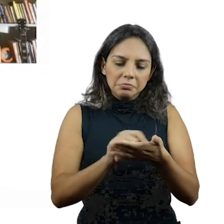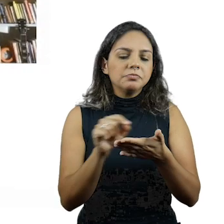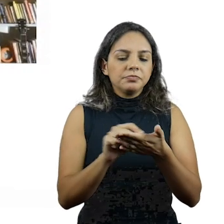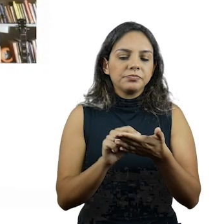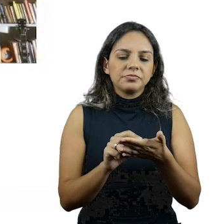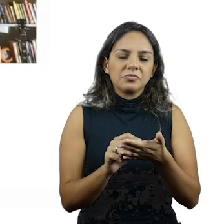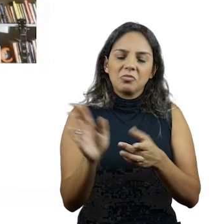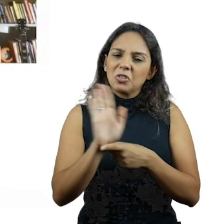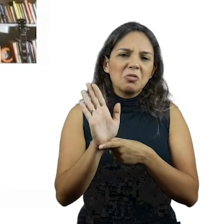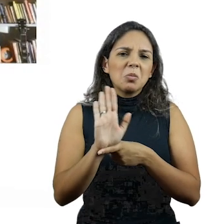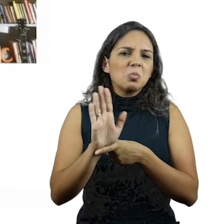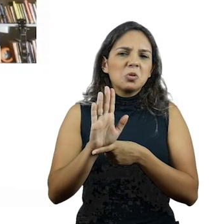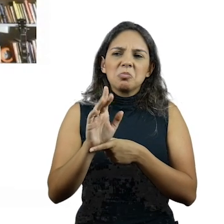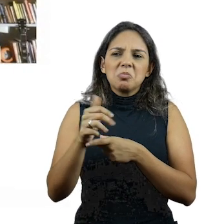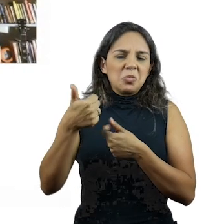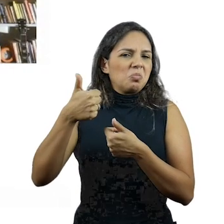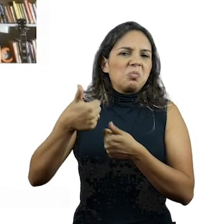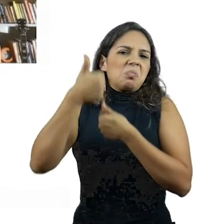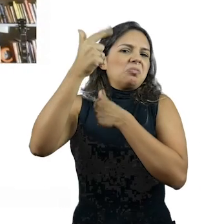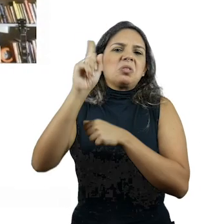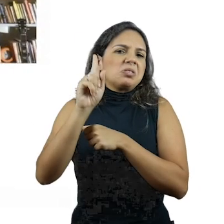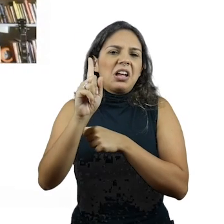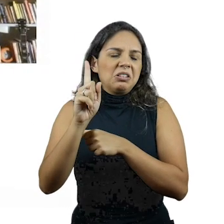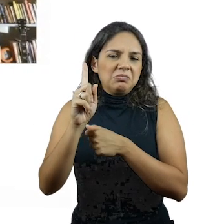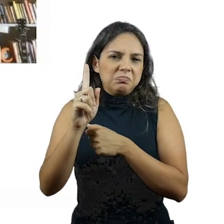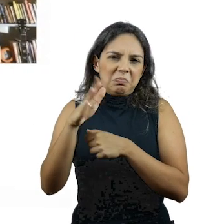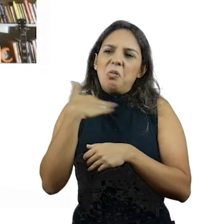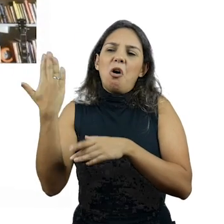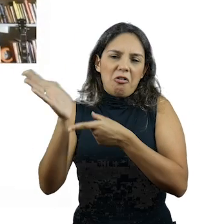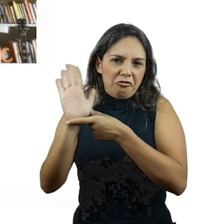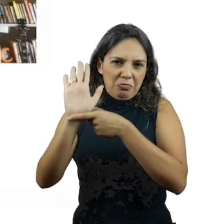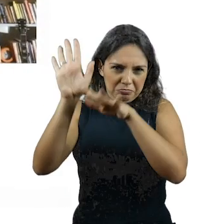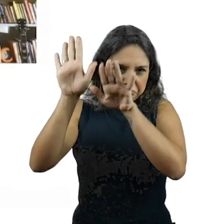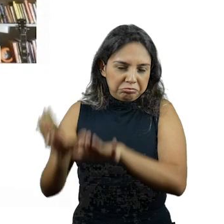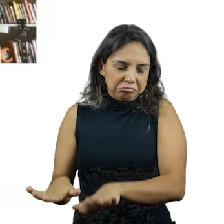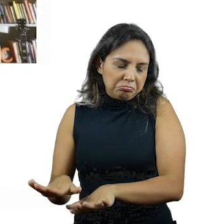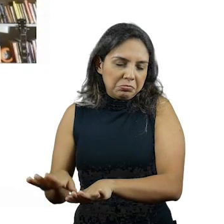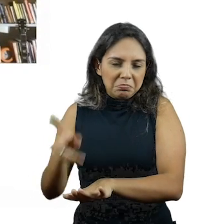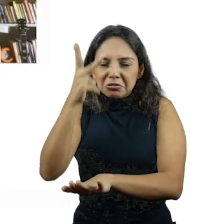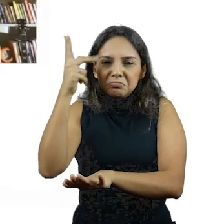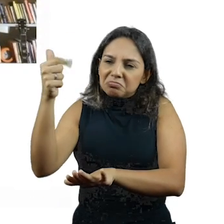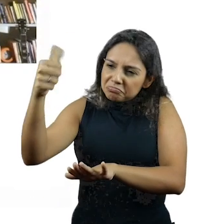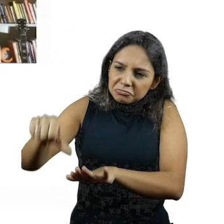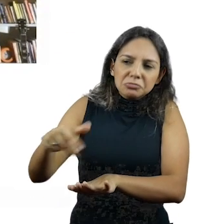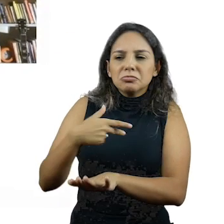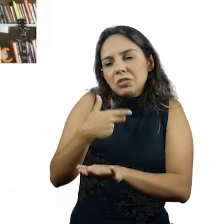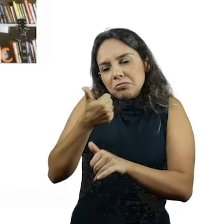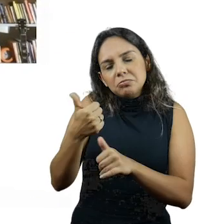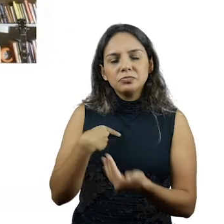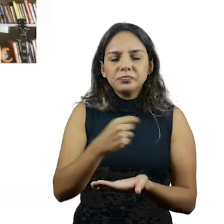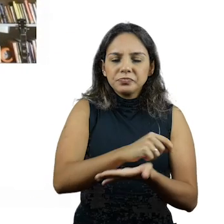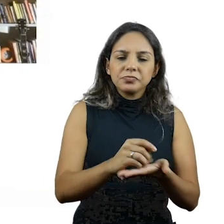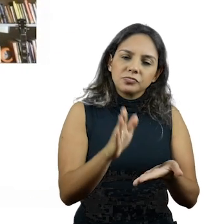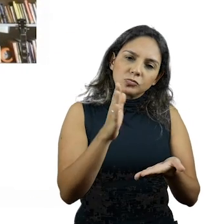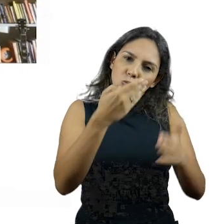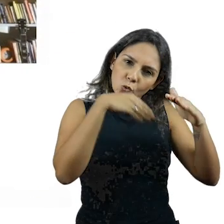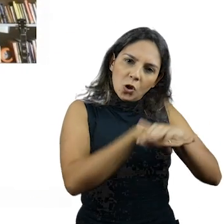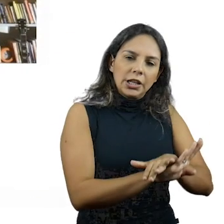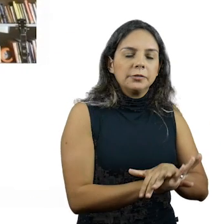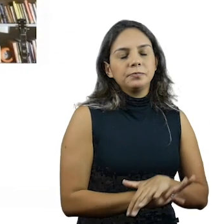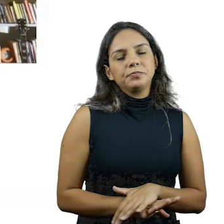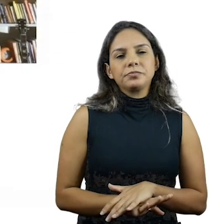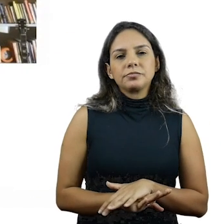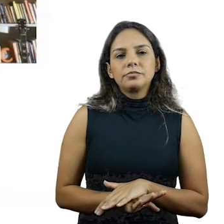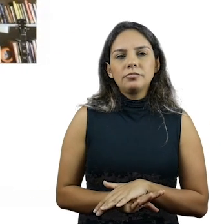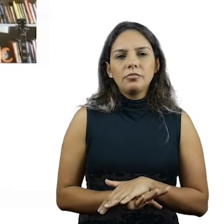filme não andou para frente, acabou morrendo essa história. E eu guardei aquelas anotações e segui a vida. Aí passaram-se alguns